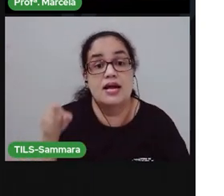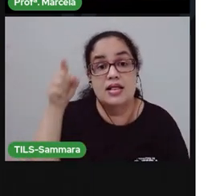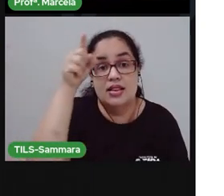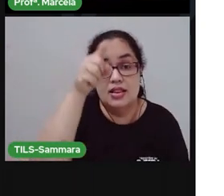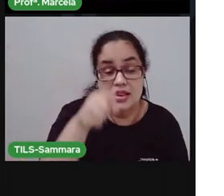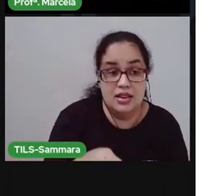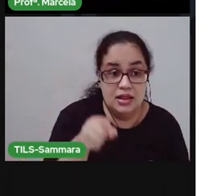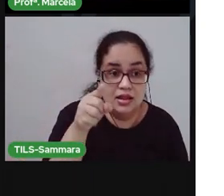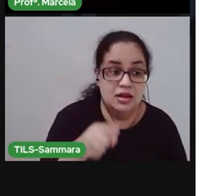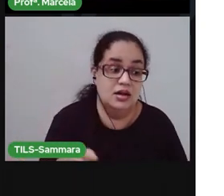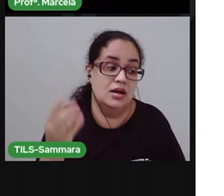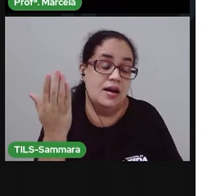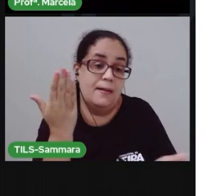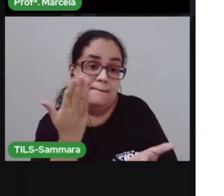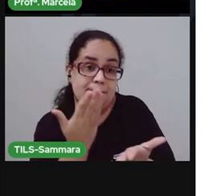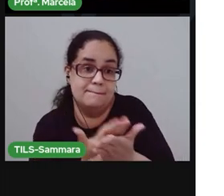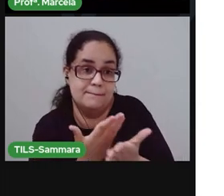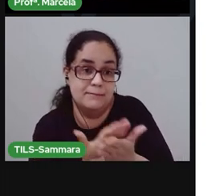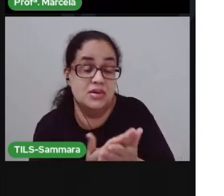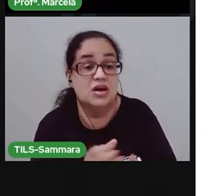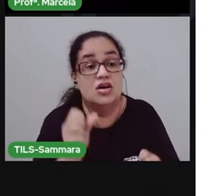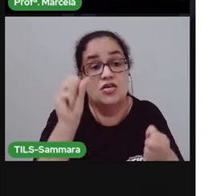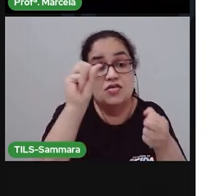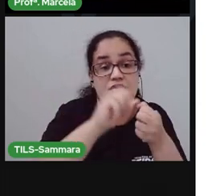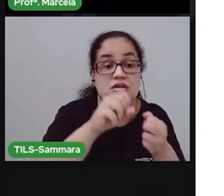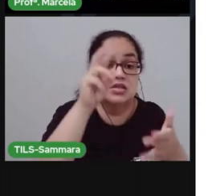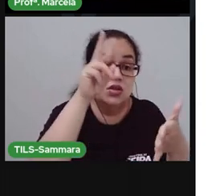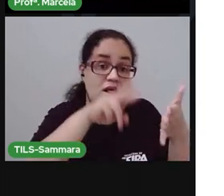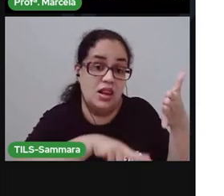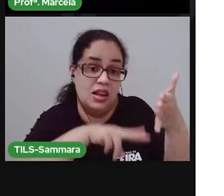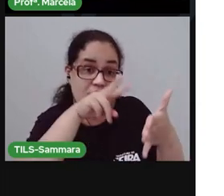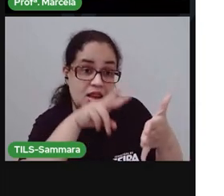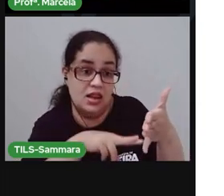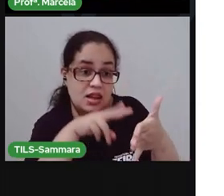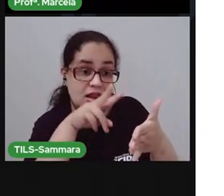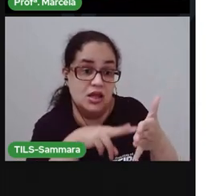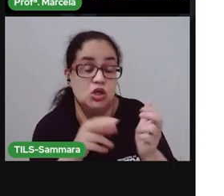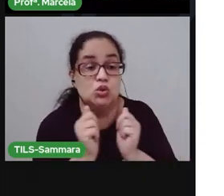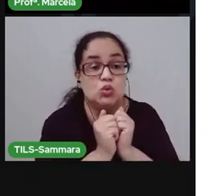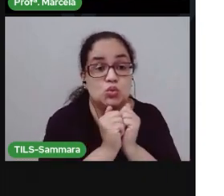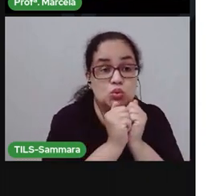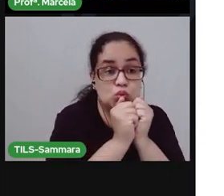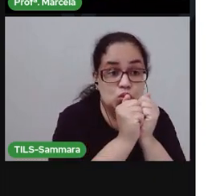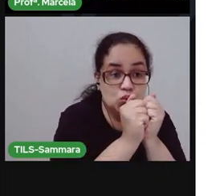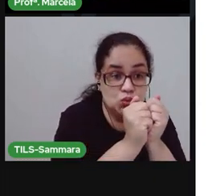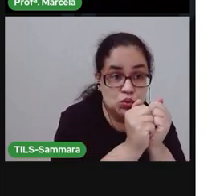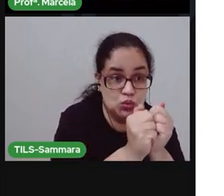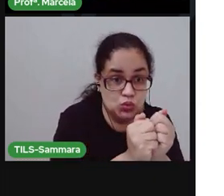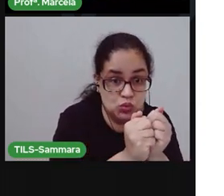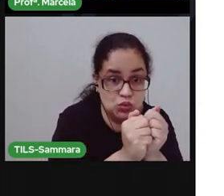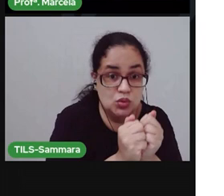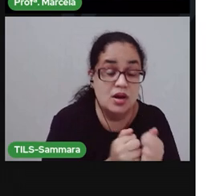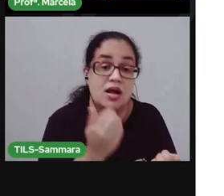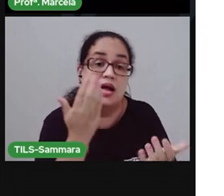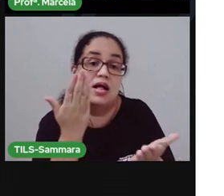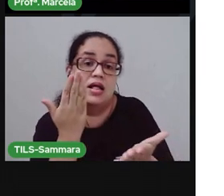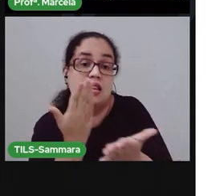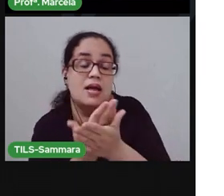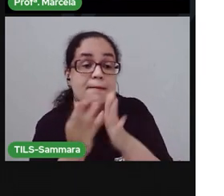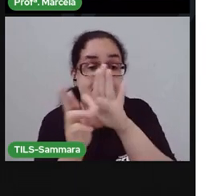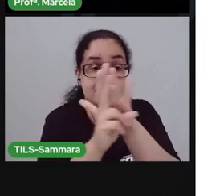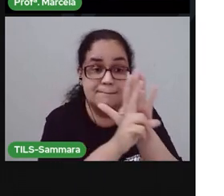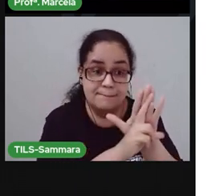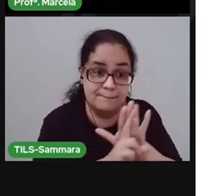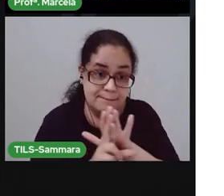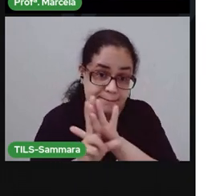Aqui, nessa parte onde eu estou fazendo a leitura, eu deixei tudo juntinho para caber nessa